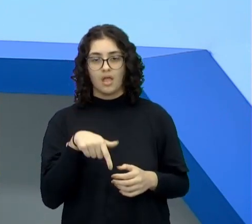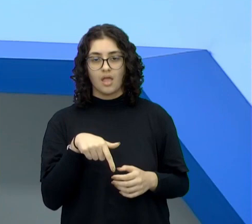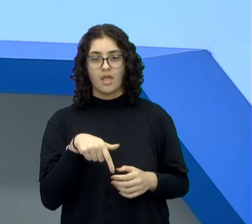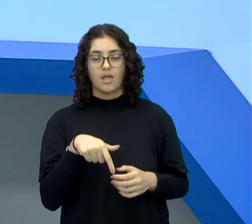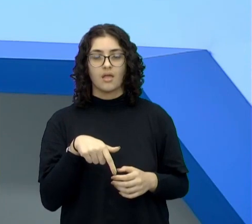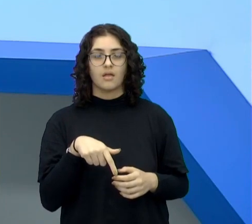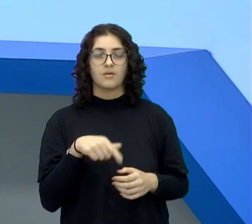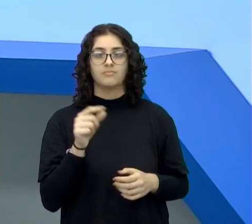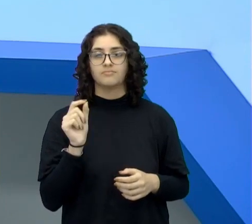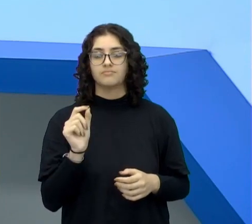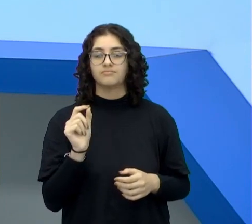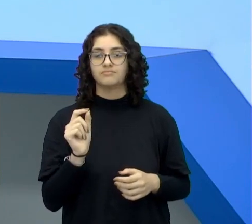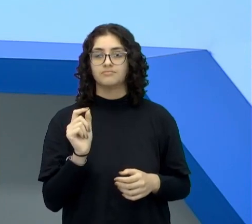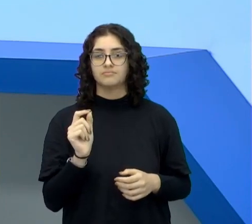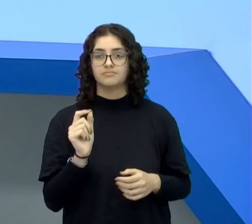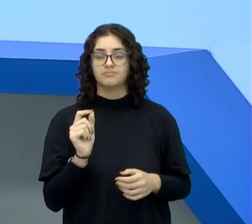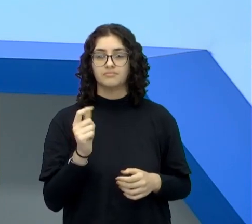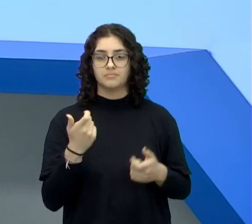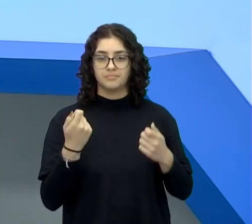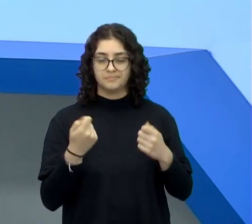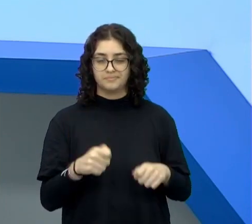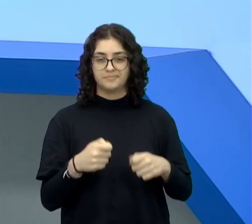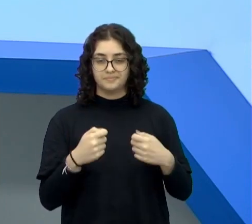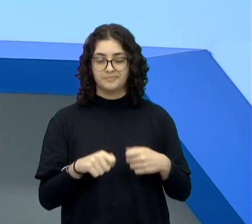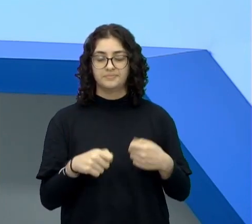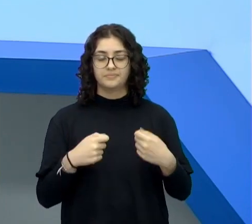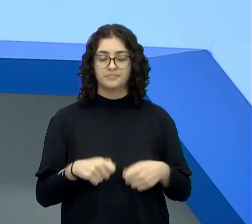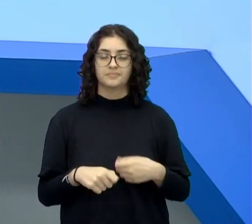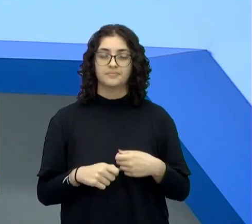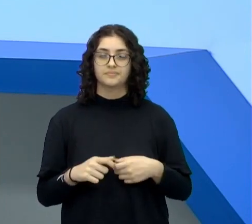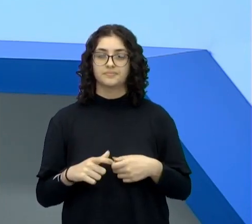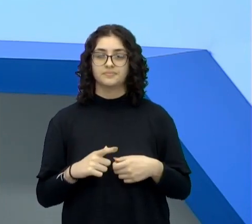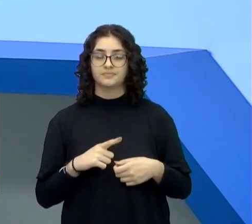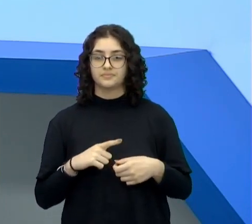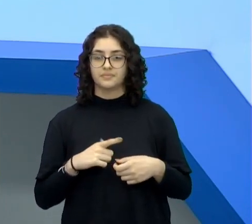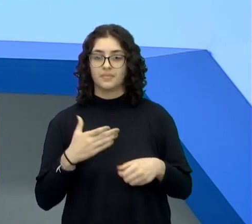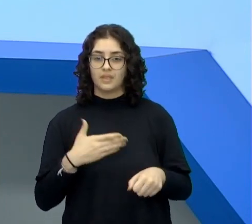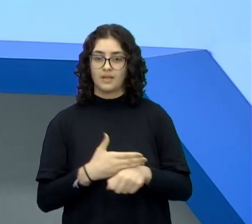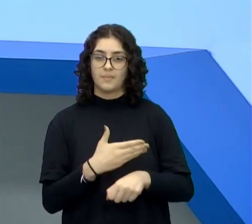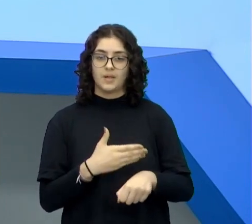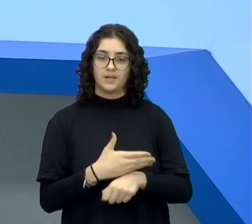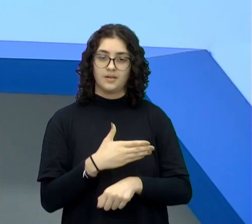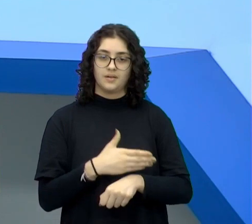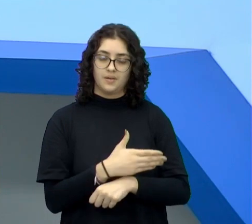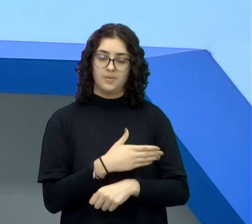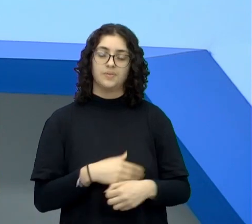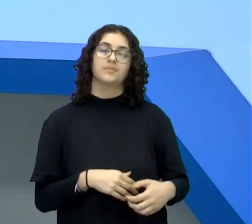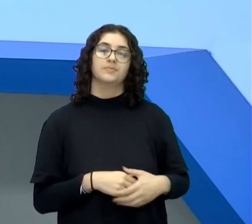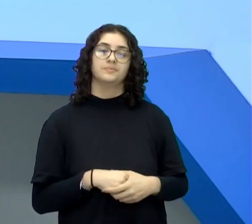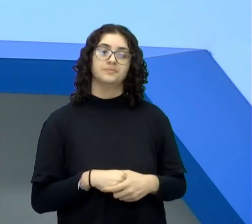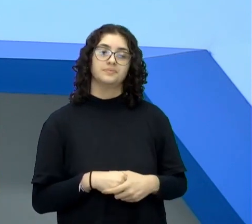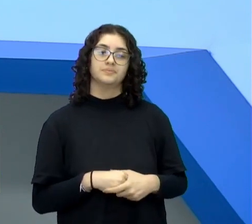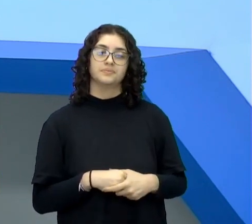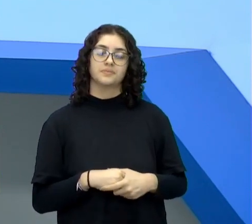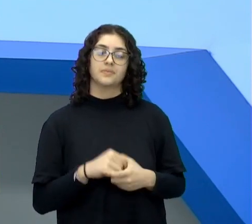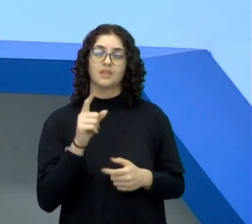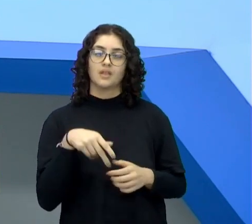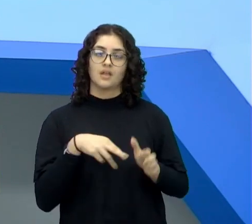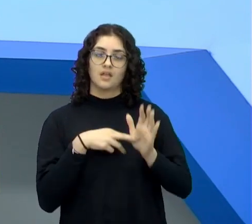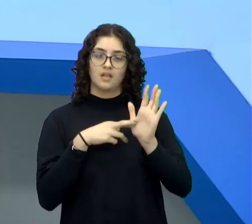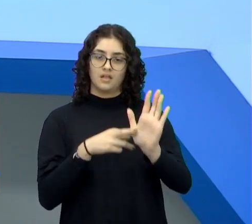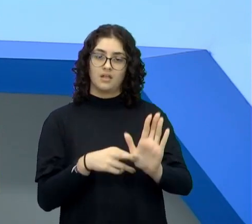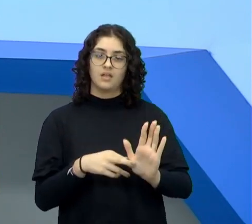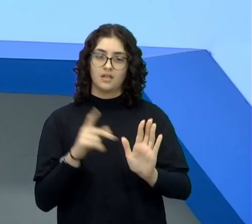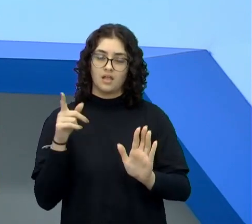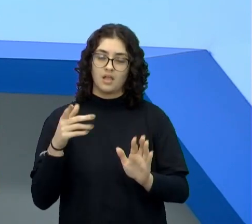minorias, que elas precisam ter uma maior participação. Então, nessa representatividade